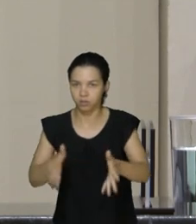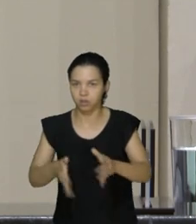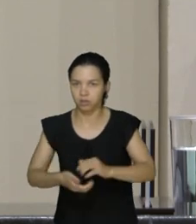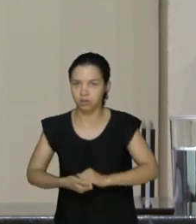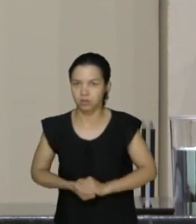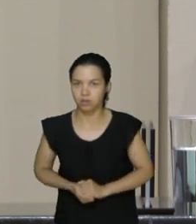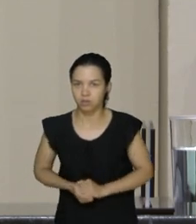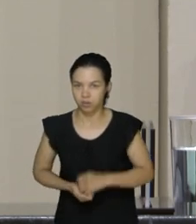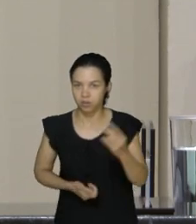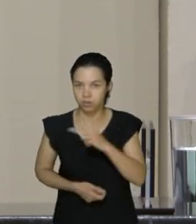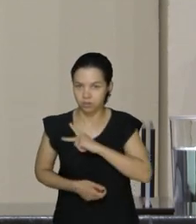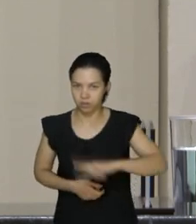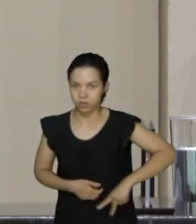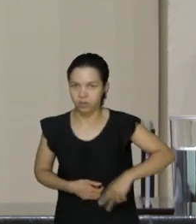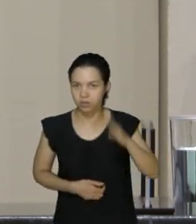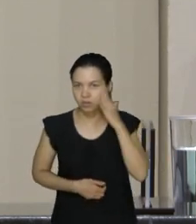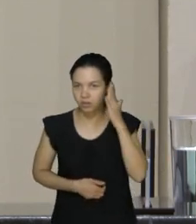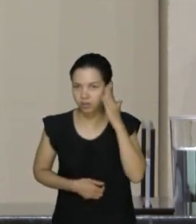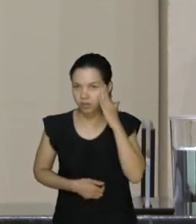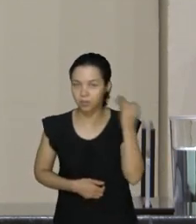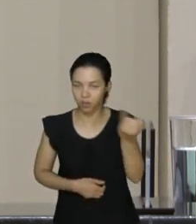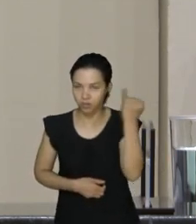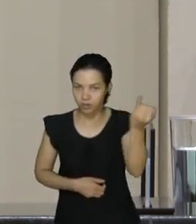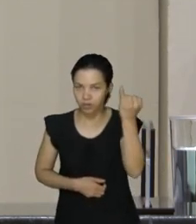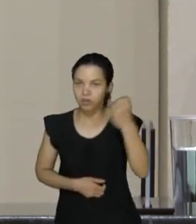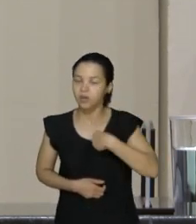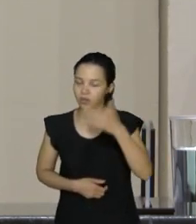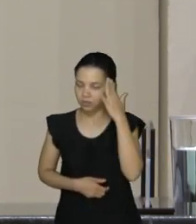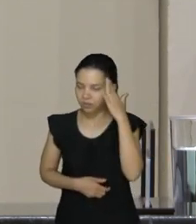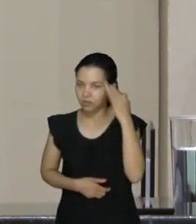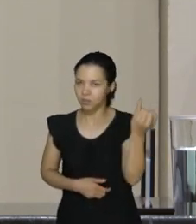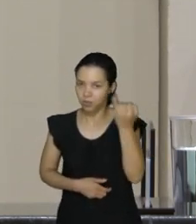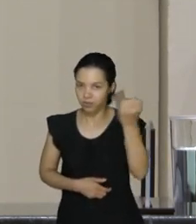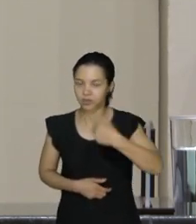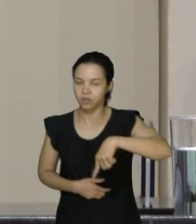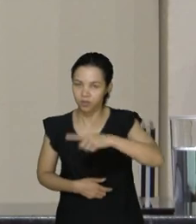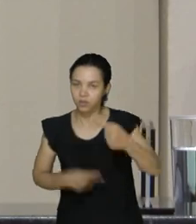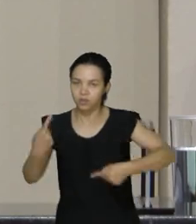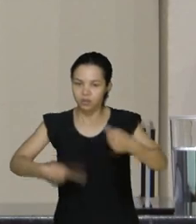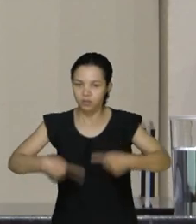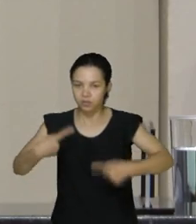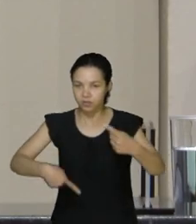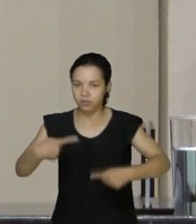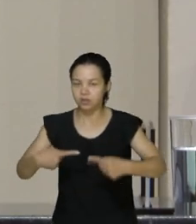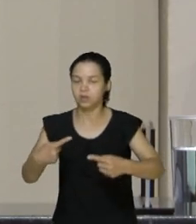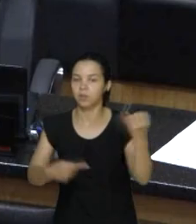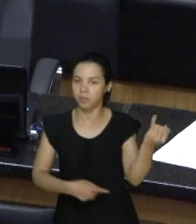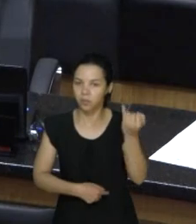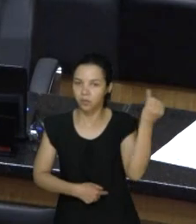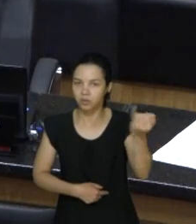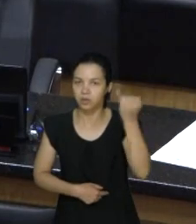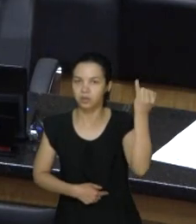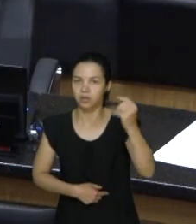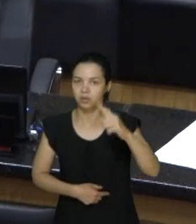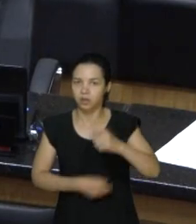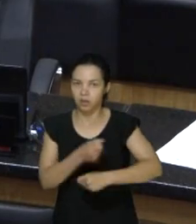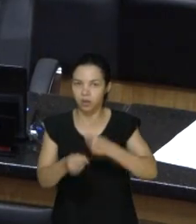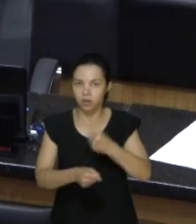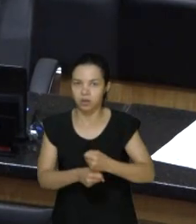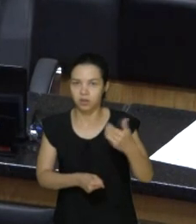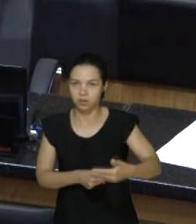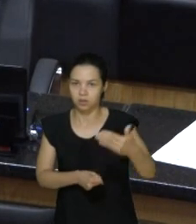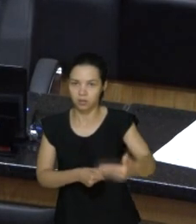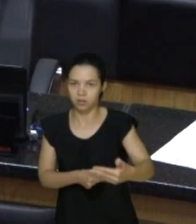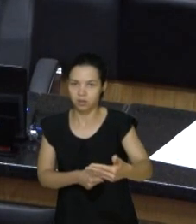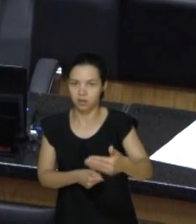presidente. É importante. Eu sei que é importante, mas é importante nós estarmos aqui ano que vem aqui discutindo justamente essa situação de todo ano colocar assassino de